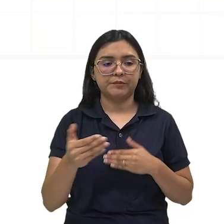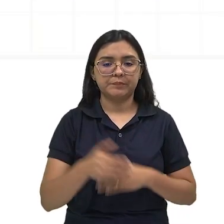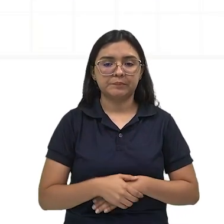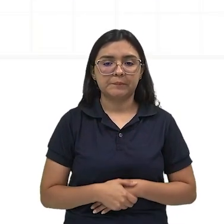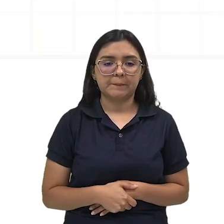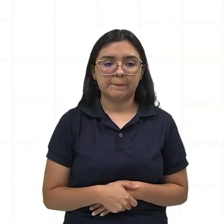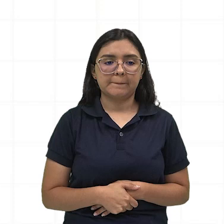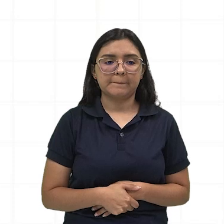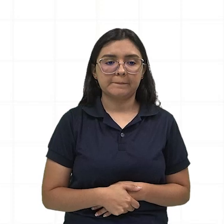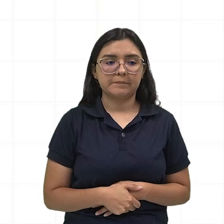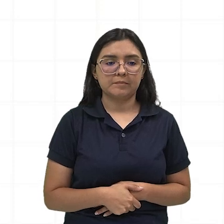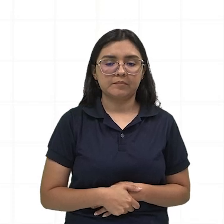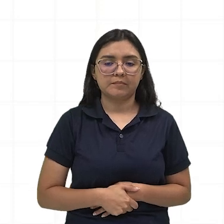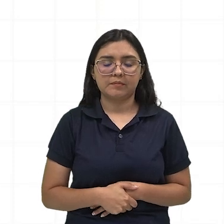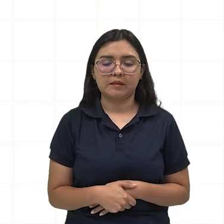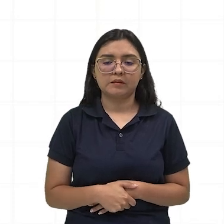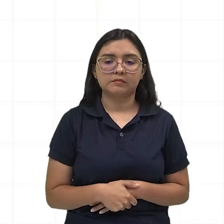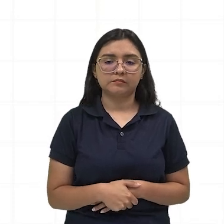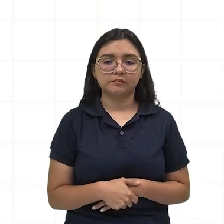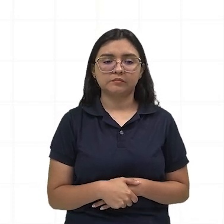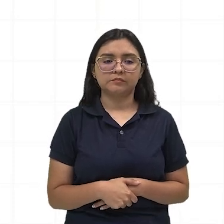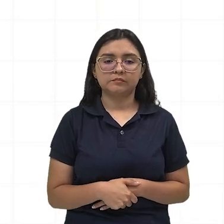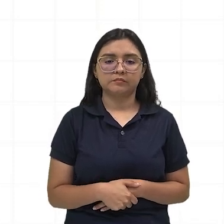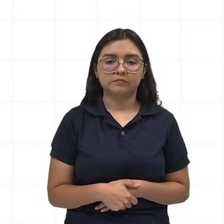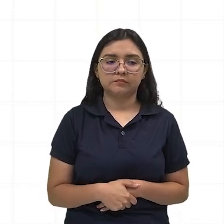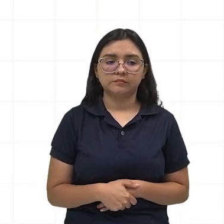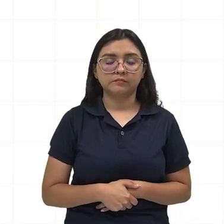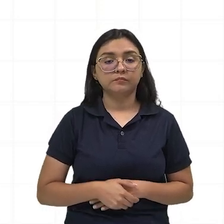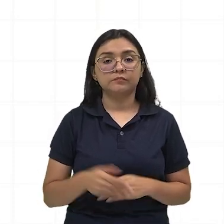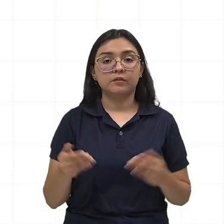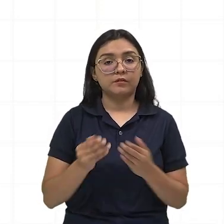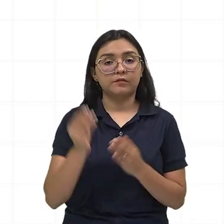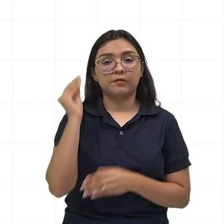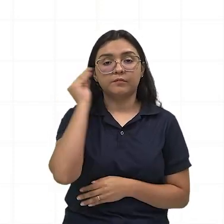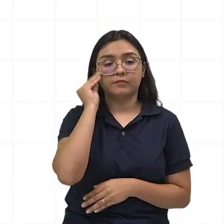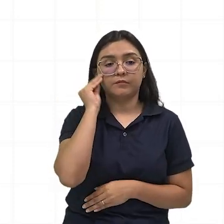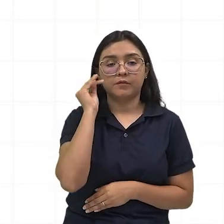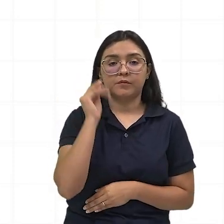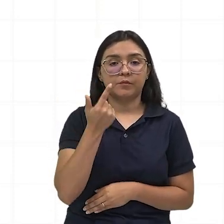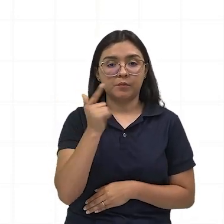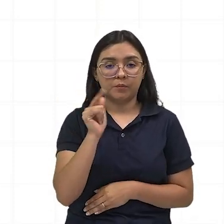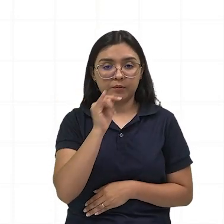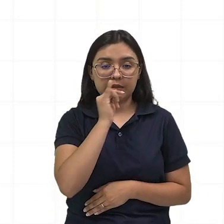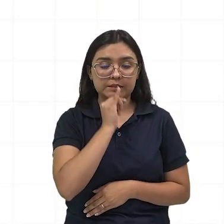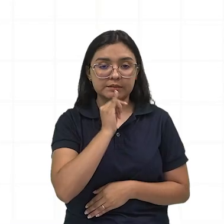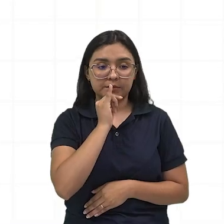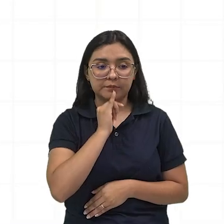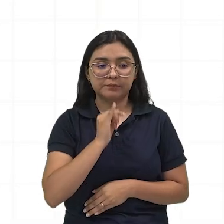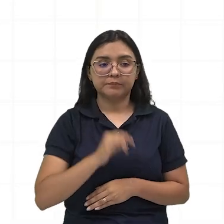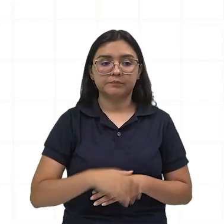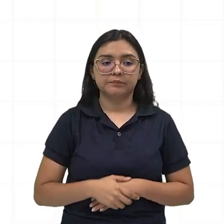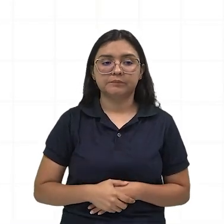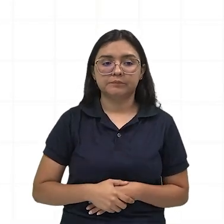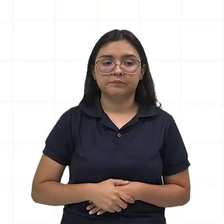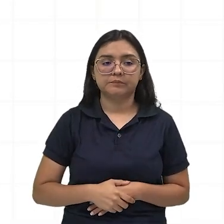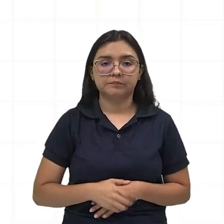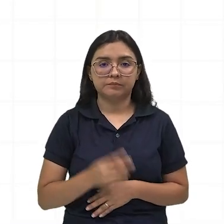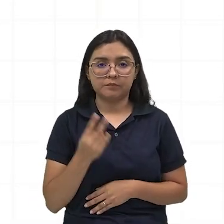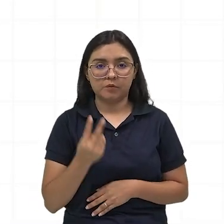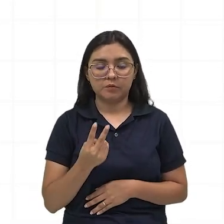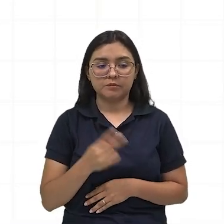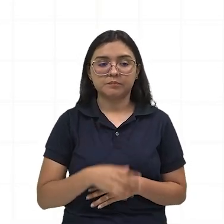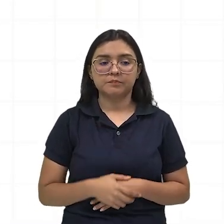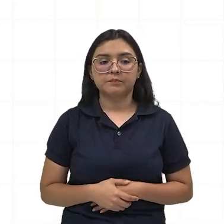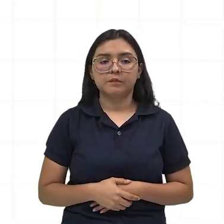Tá. Então, nós podemos ter o seguinte, vamos ver a seguinte situação. Mais exemplo. Exemplo 2, olha.